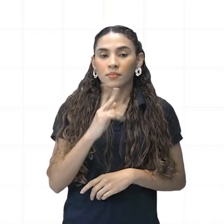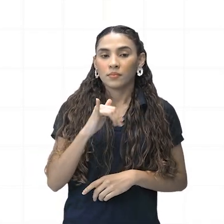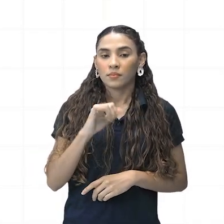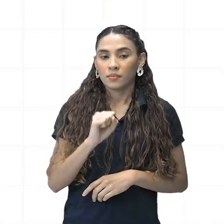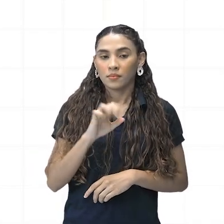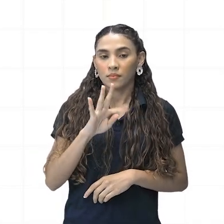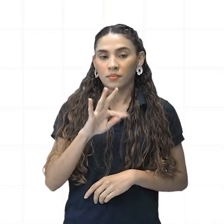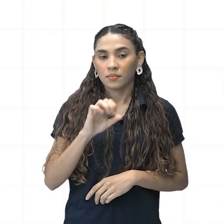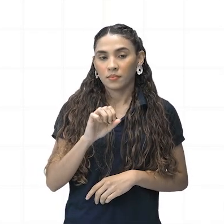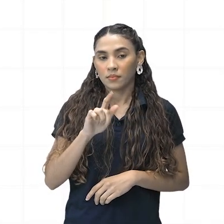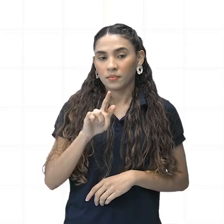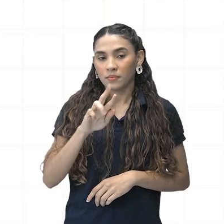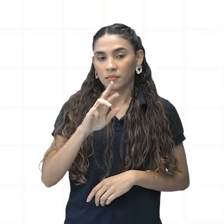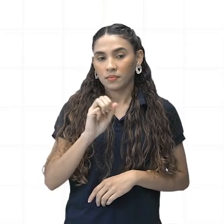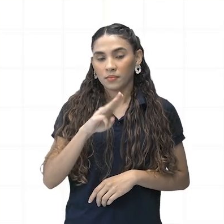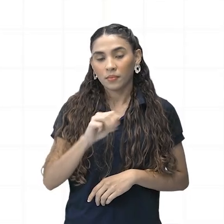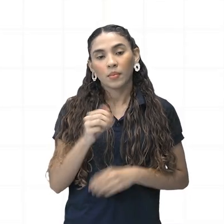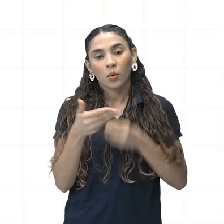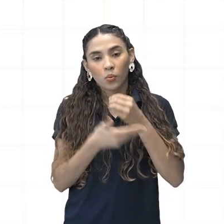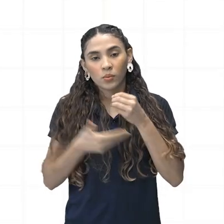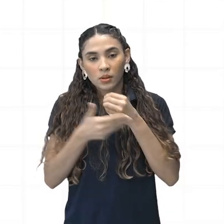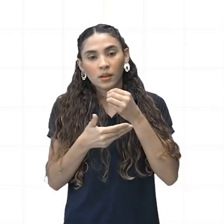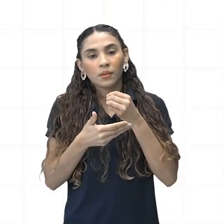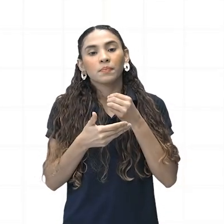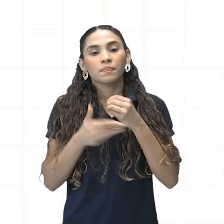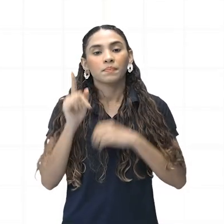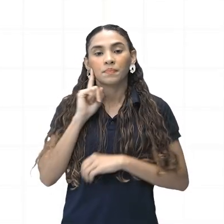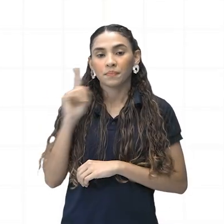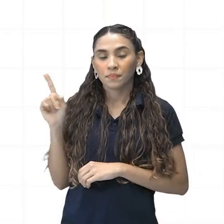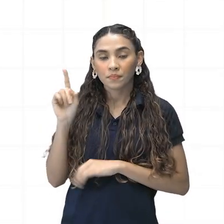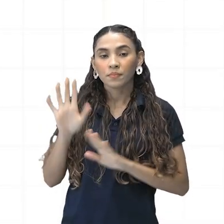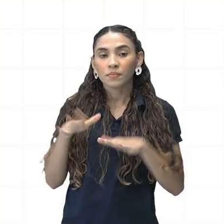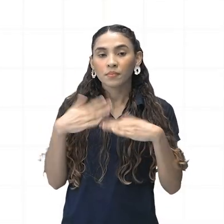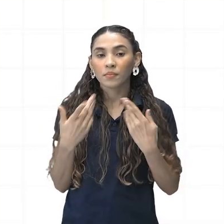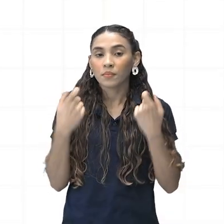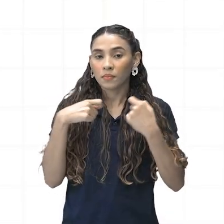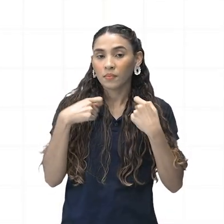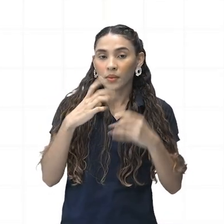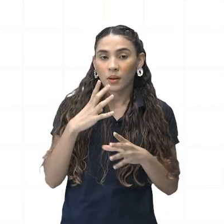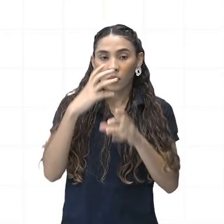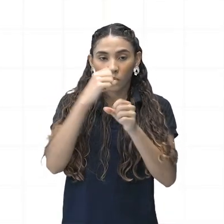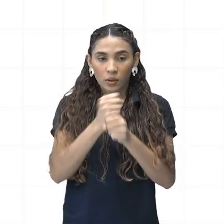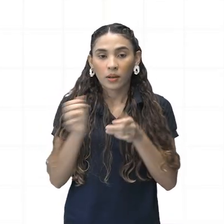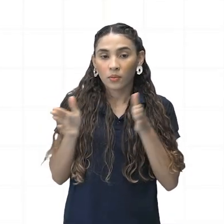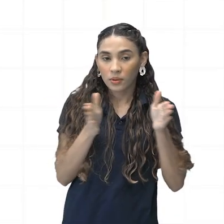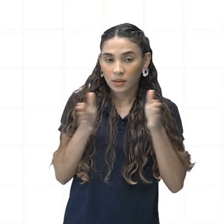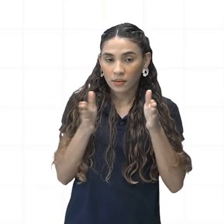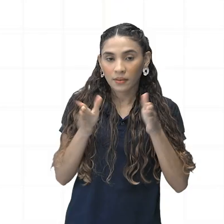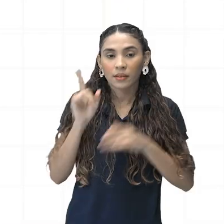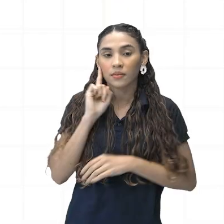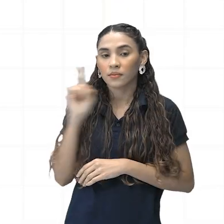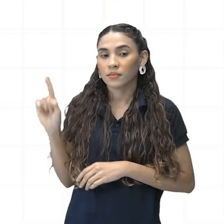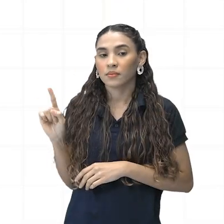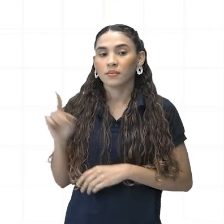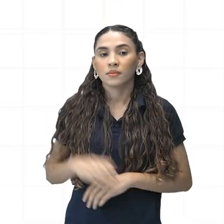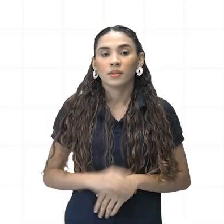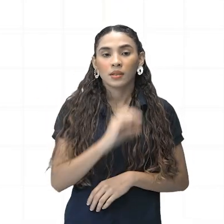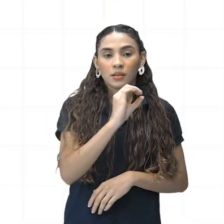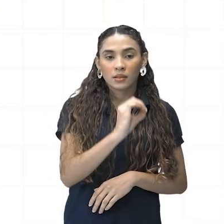histograma, certo? Então, a primeira coisa que nós vamos fazer é calcular o intervalo. O intervalo aqui vai ser